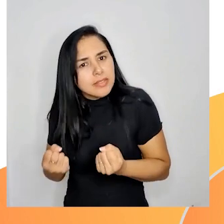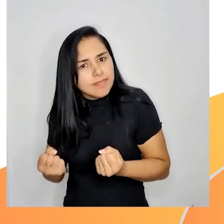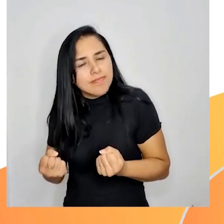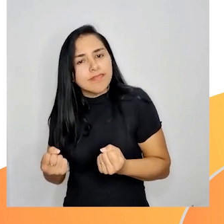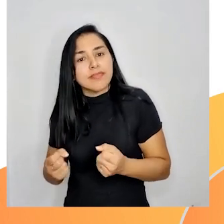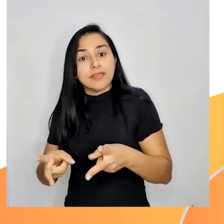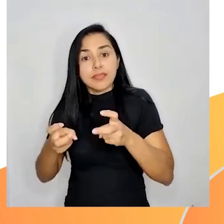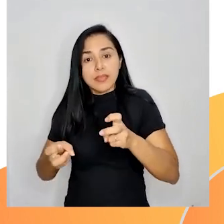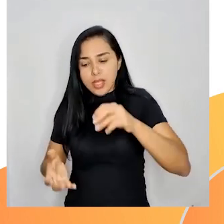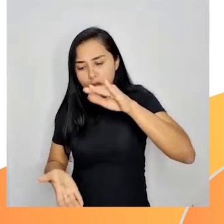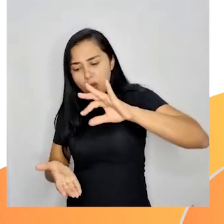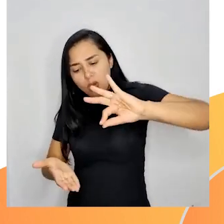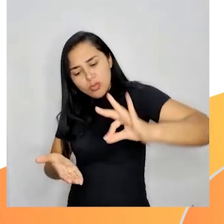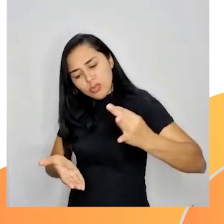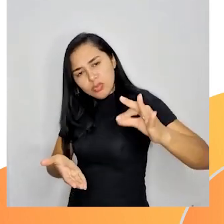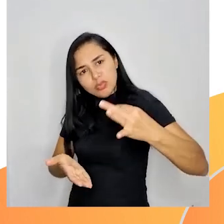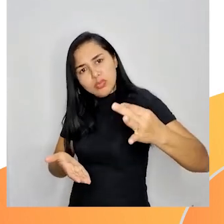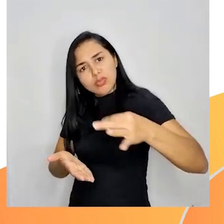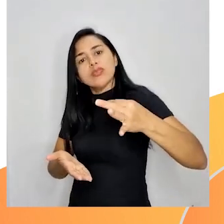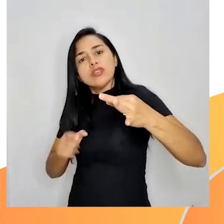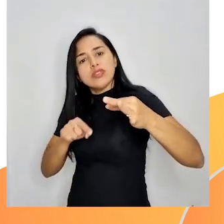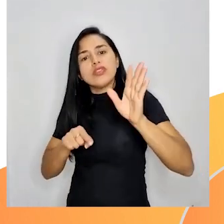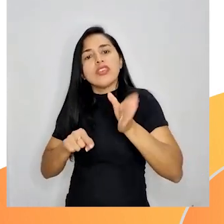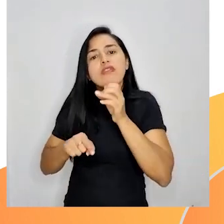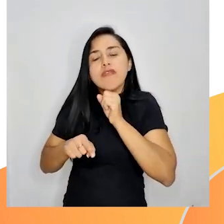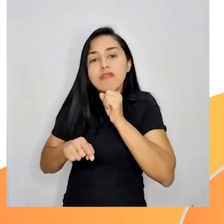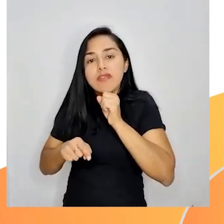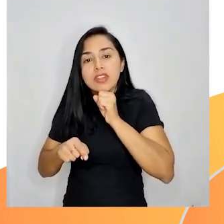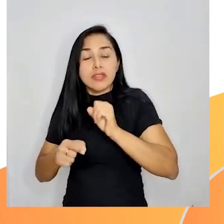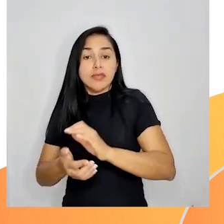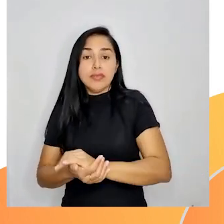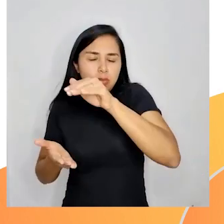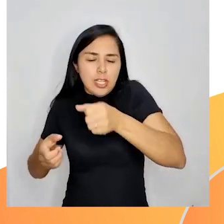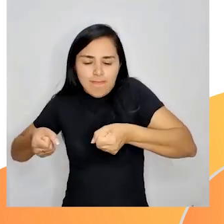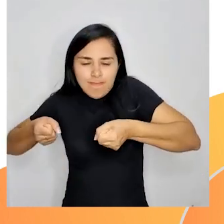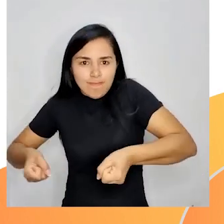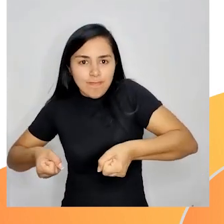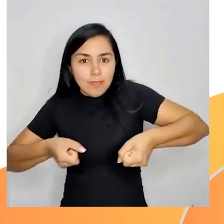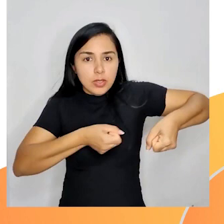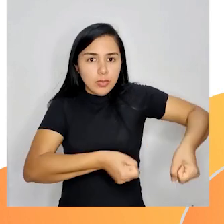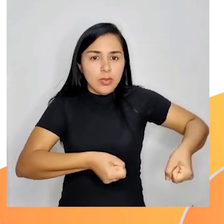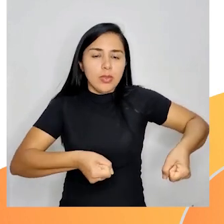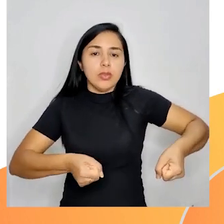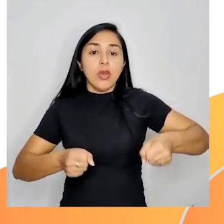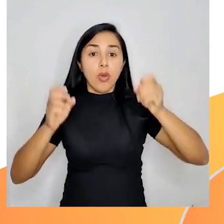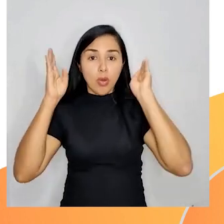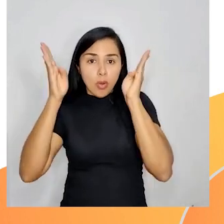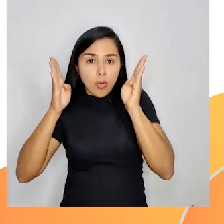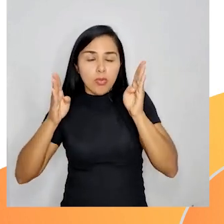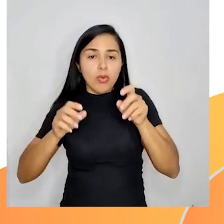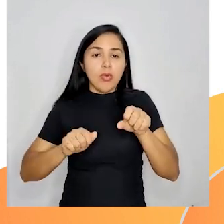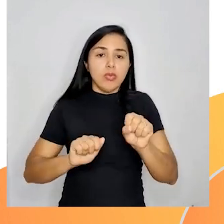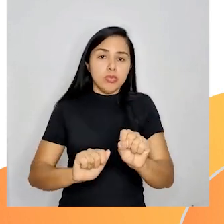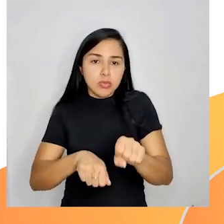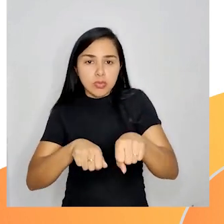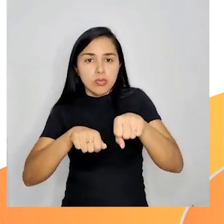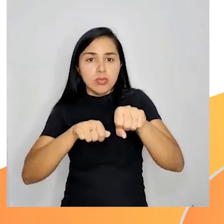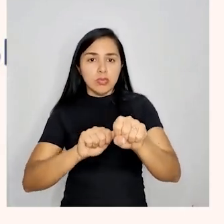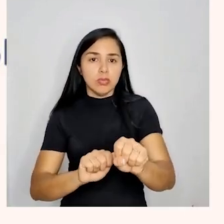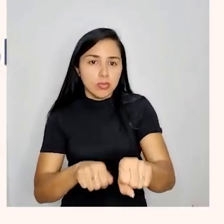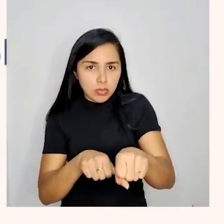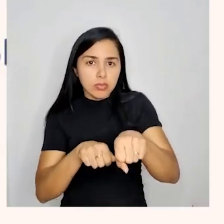remendada, nada escapa, até a aninhagem ela é remendada. Isso nos dá a